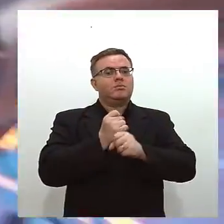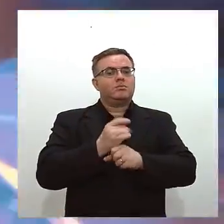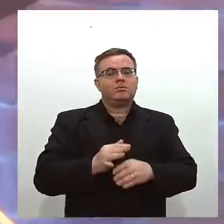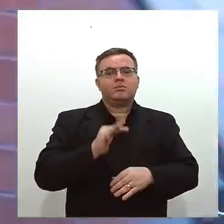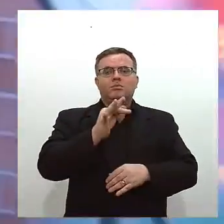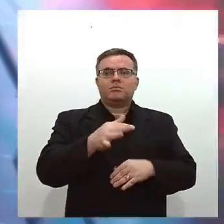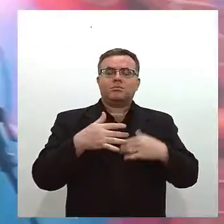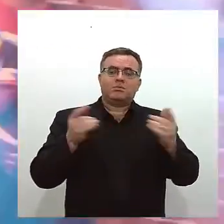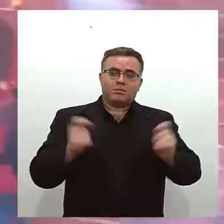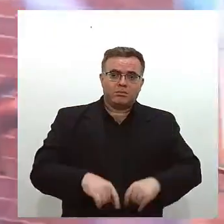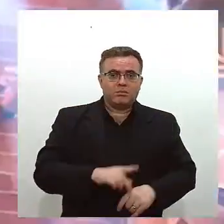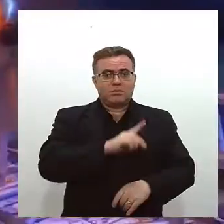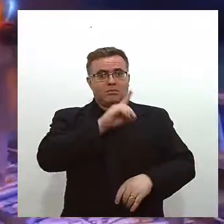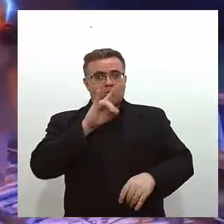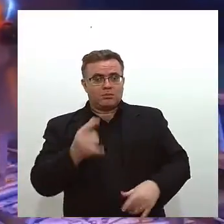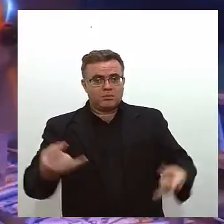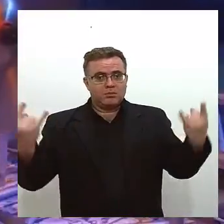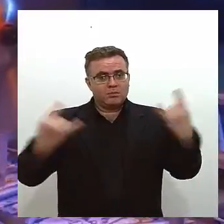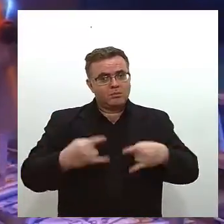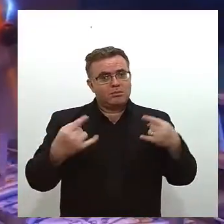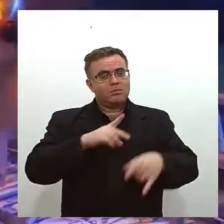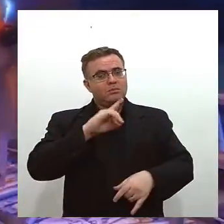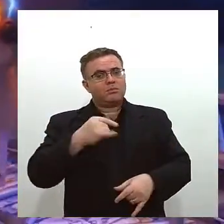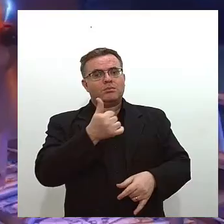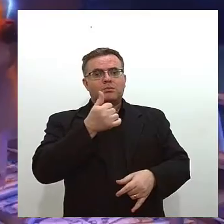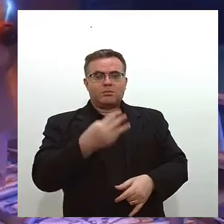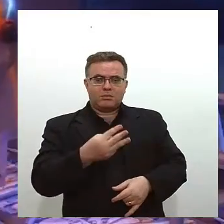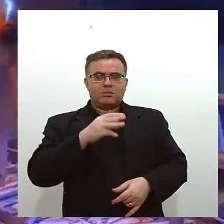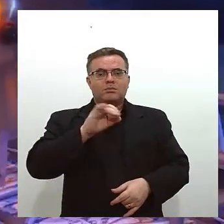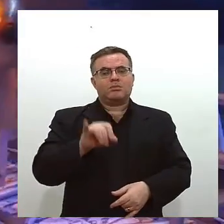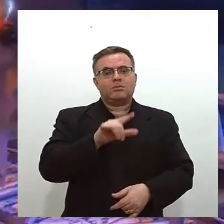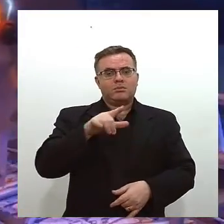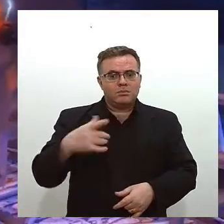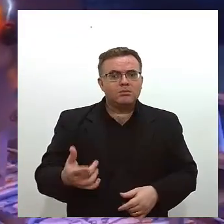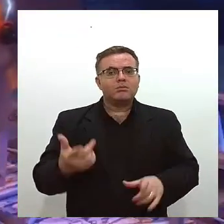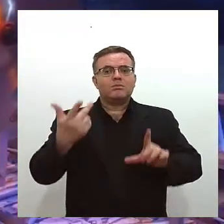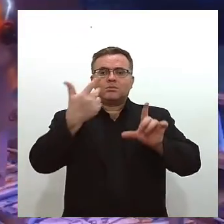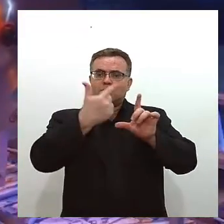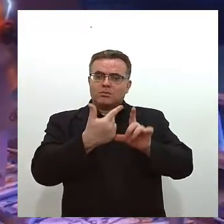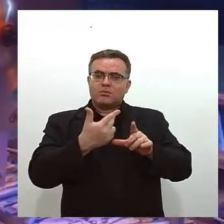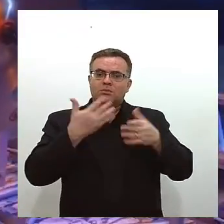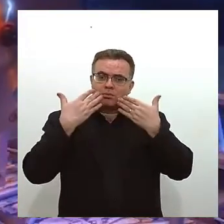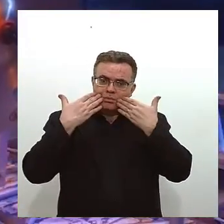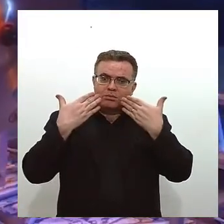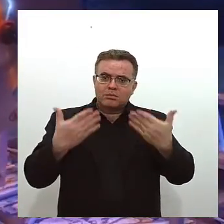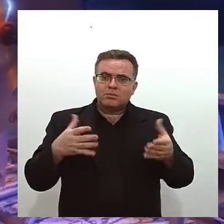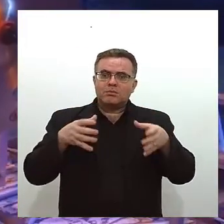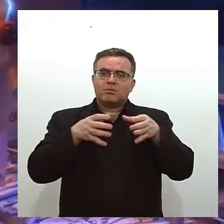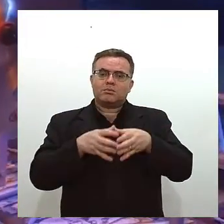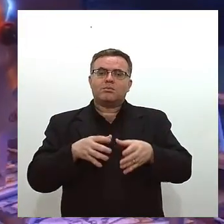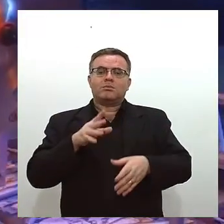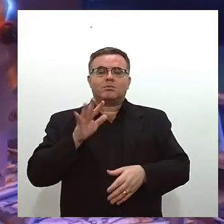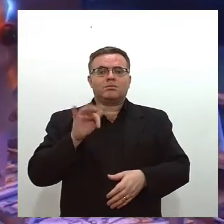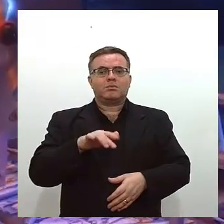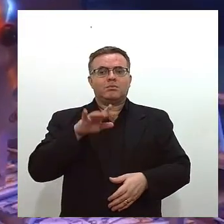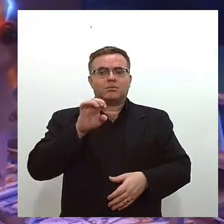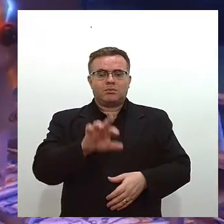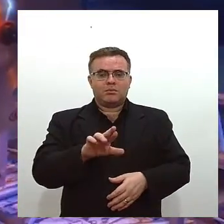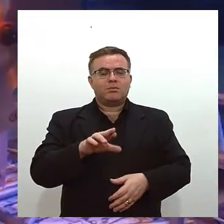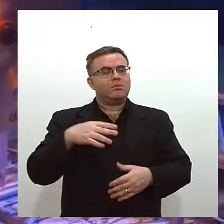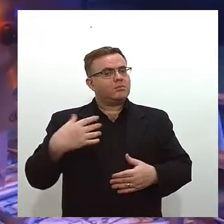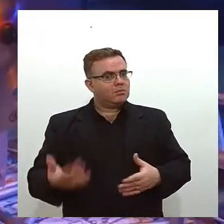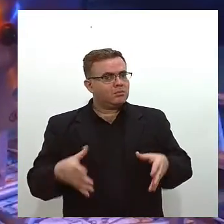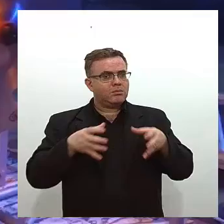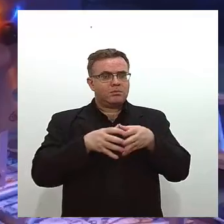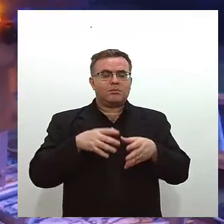Dia do Rock, comemorado hoje, 13 de julho. A live contou com a apresentação da banda Fator RH, banda anfitriã